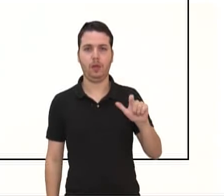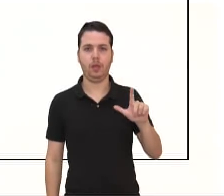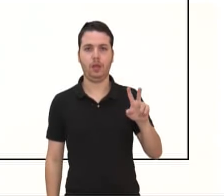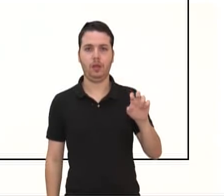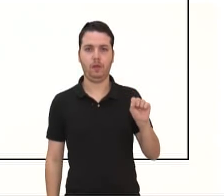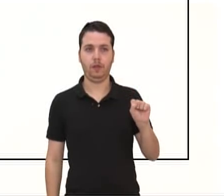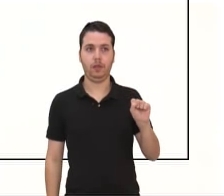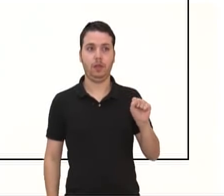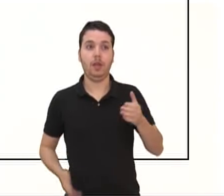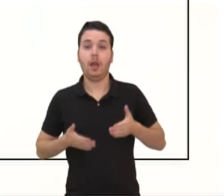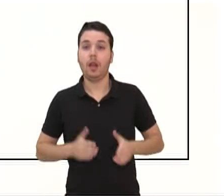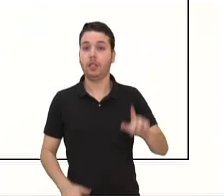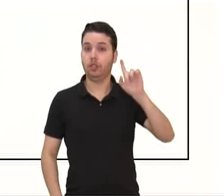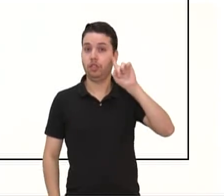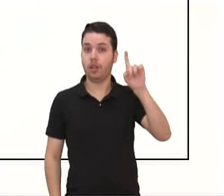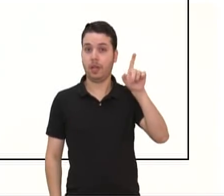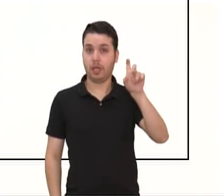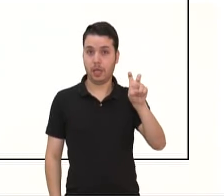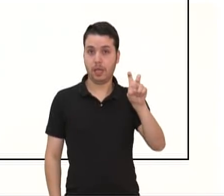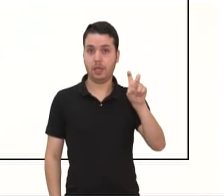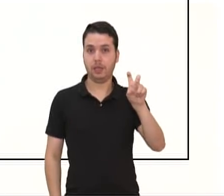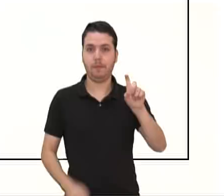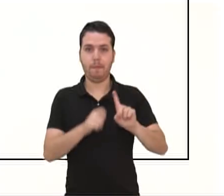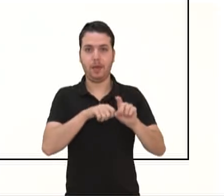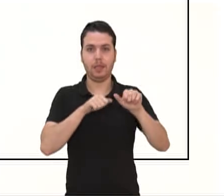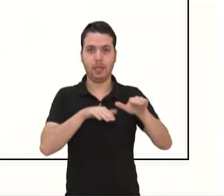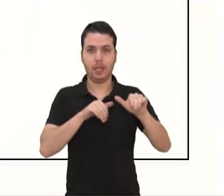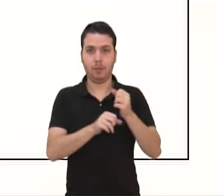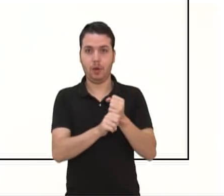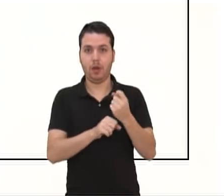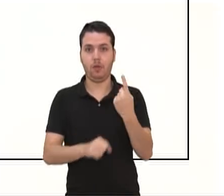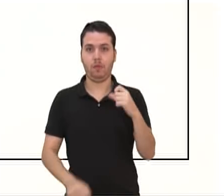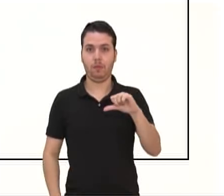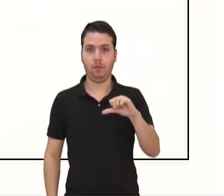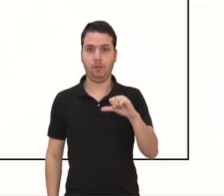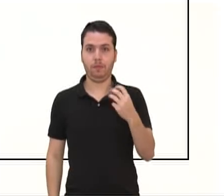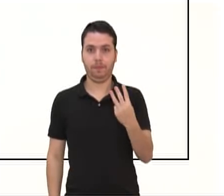15 de setembro de 1933.